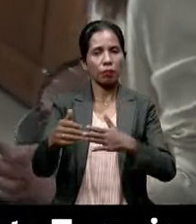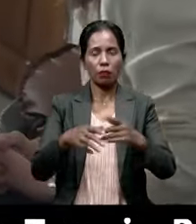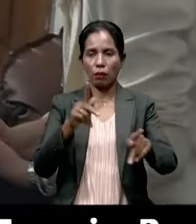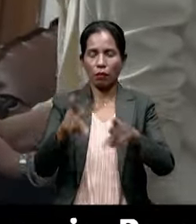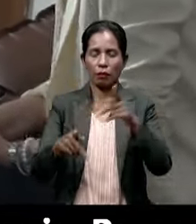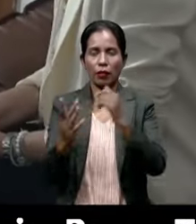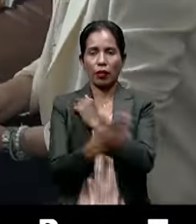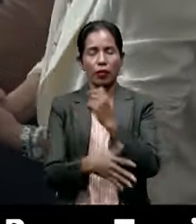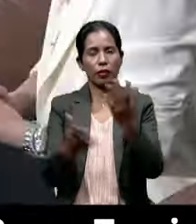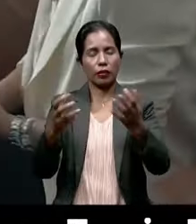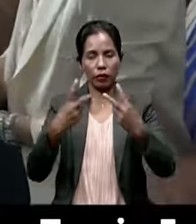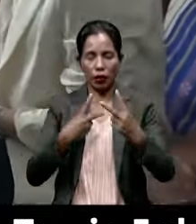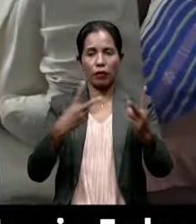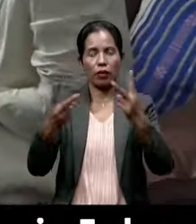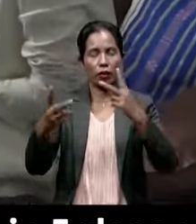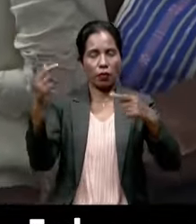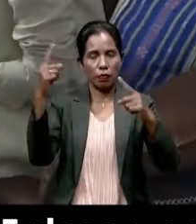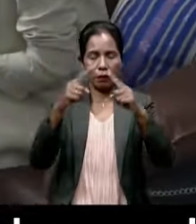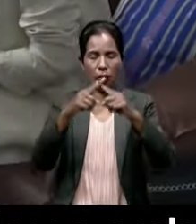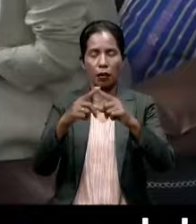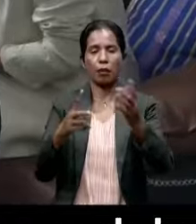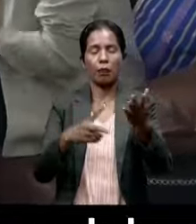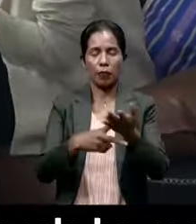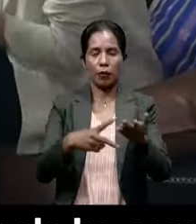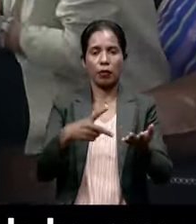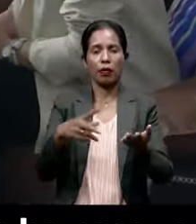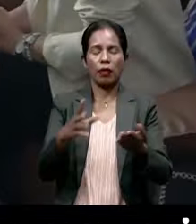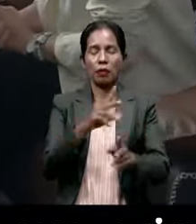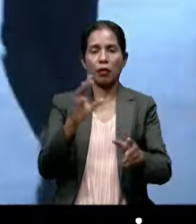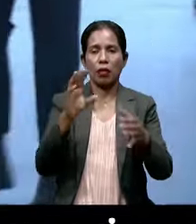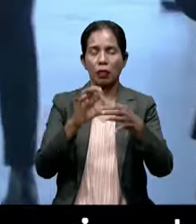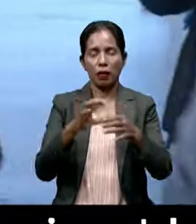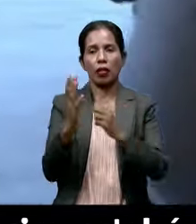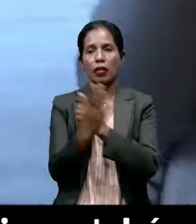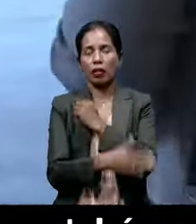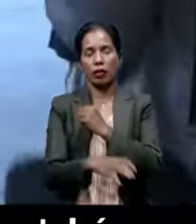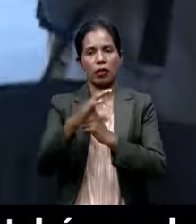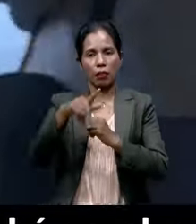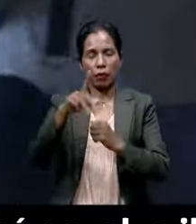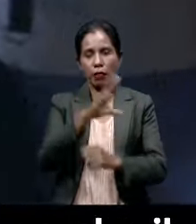de Bejacara viaja para Portugal tem que tacar visa, mas beba cidadão membro na São Cplp Mos,